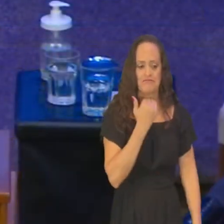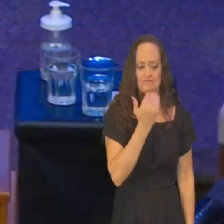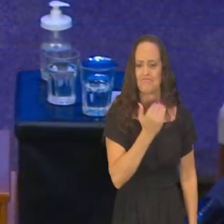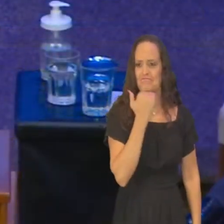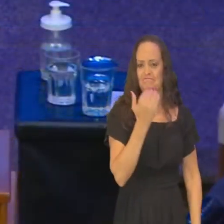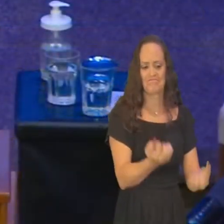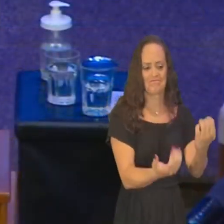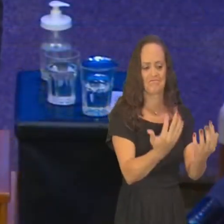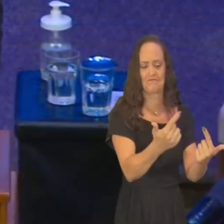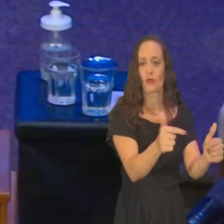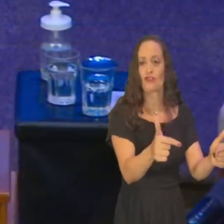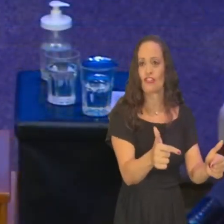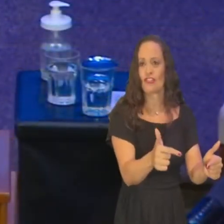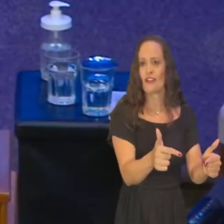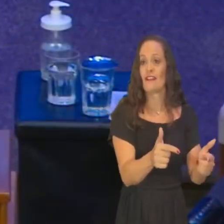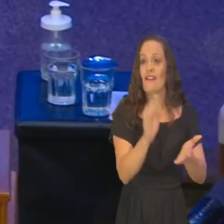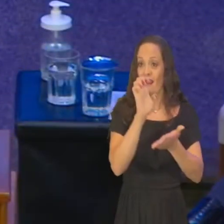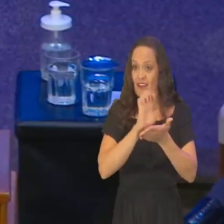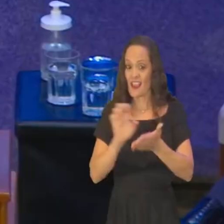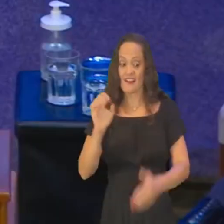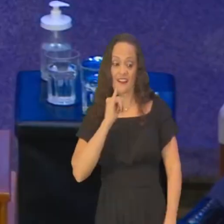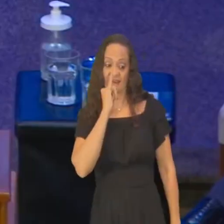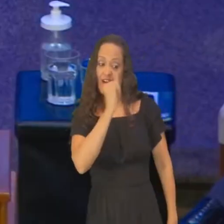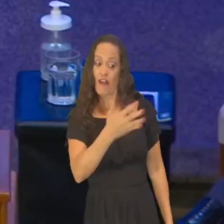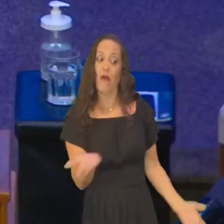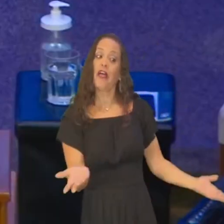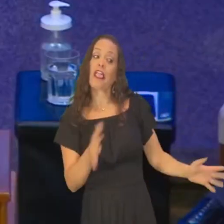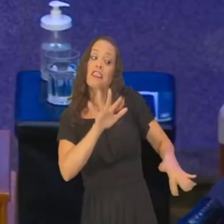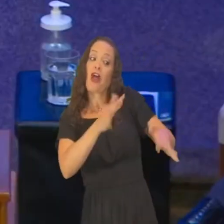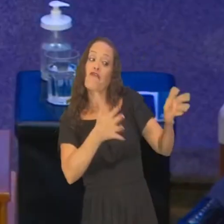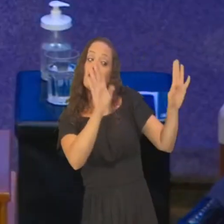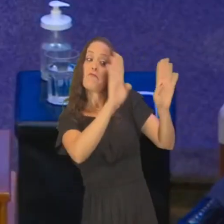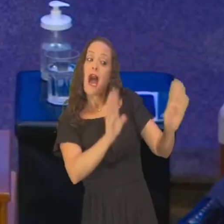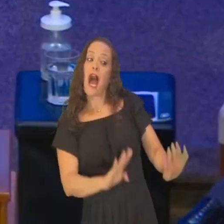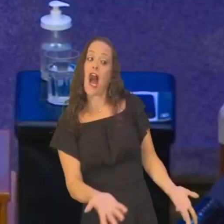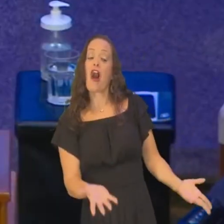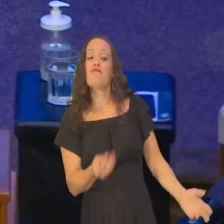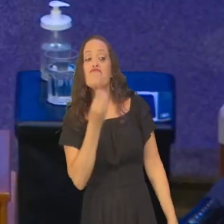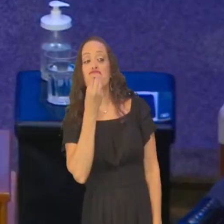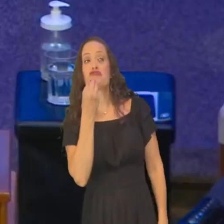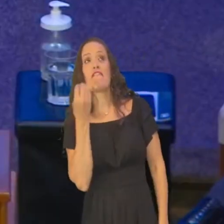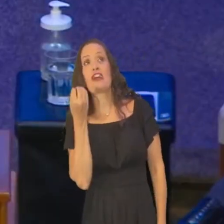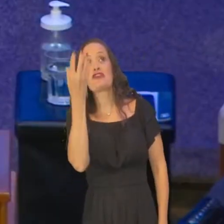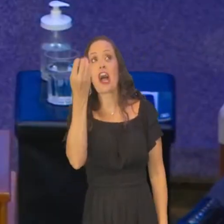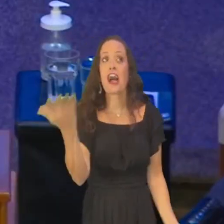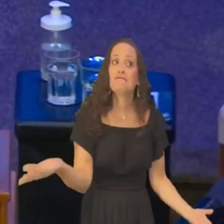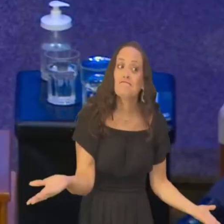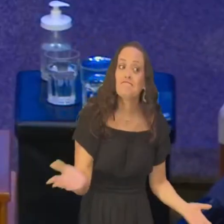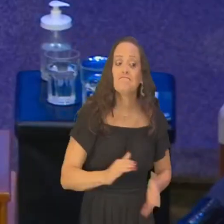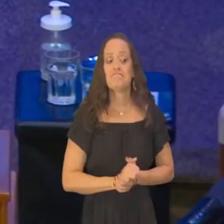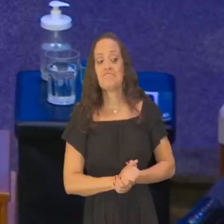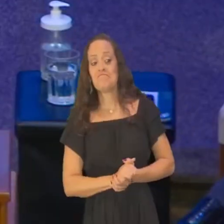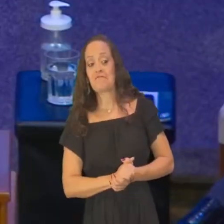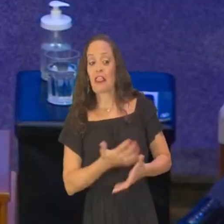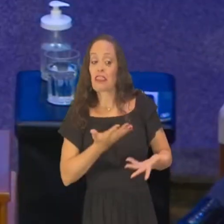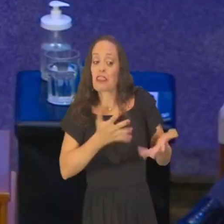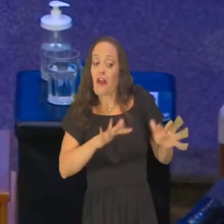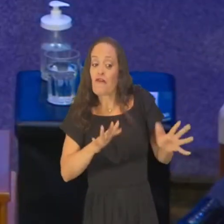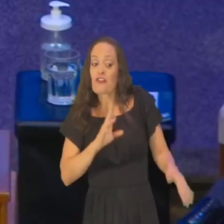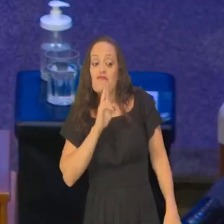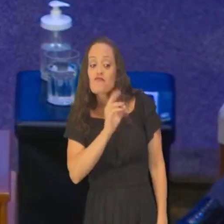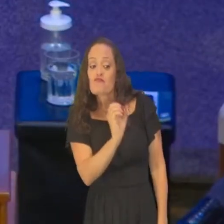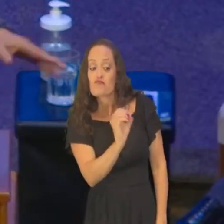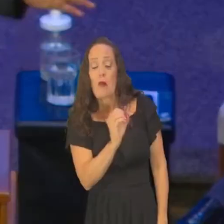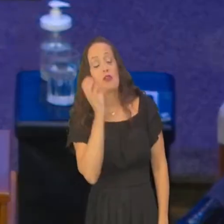palavras irônicas, quando ele diz: quem sabe ele não respondeu porque talvez esteja viajando, ou quem sabe ainda não tenha respondido porque